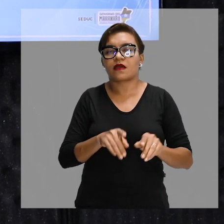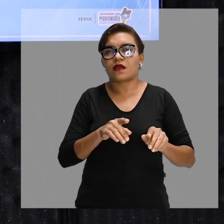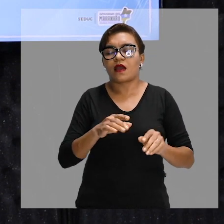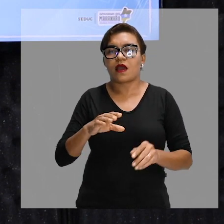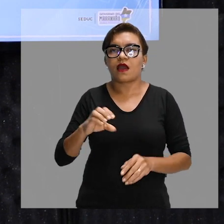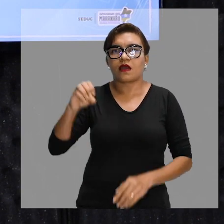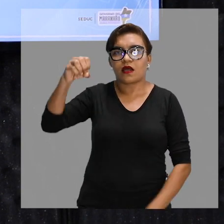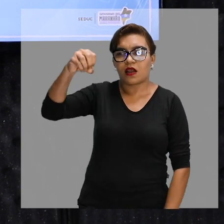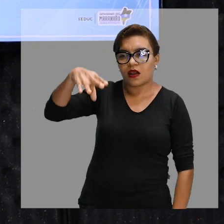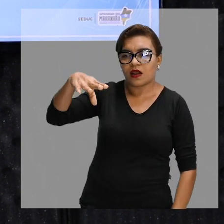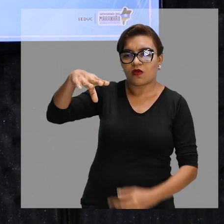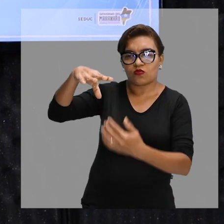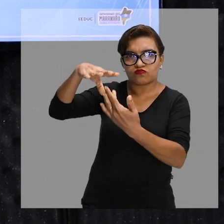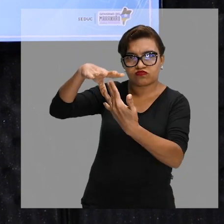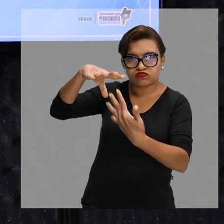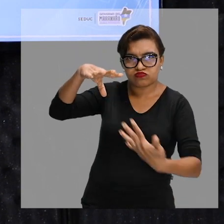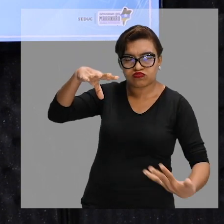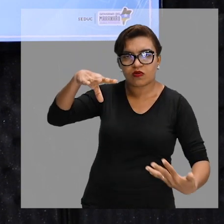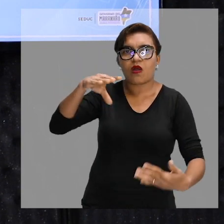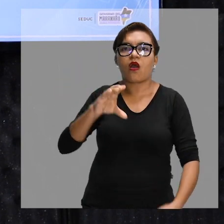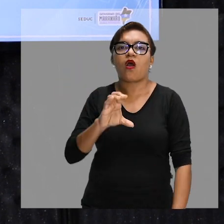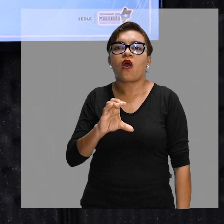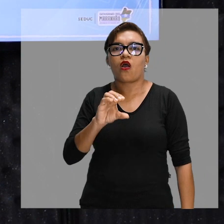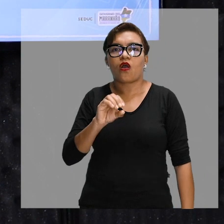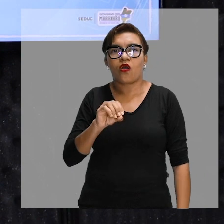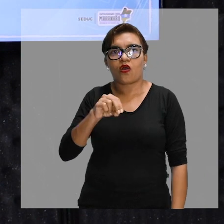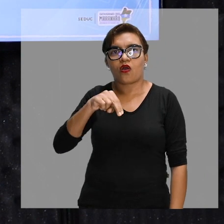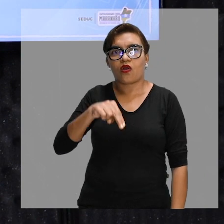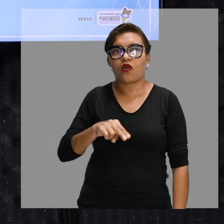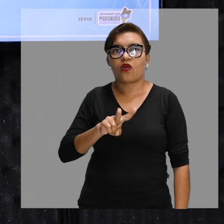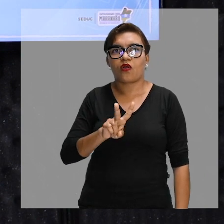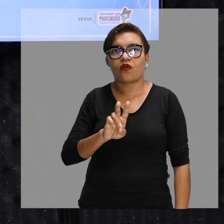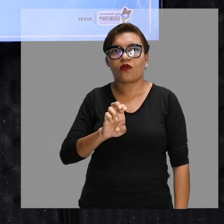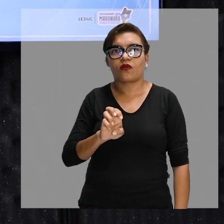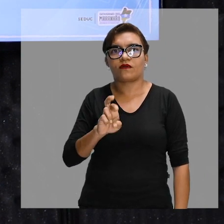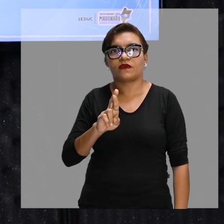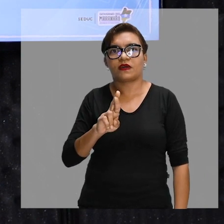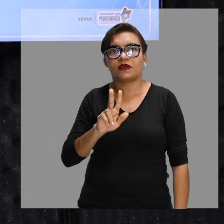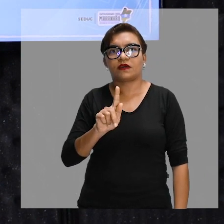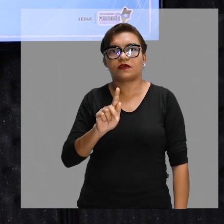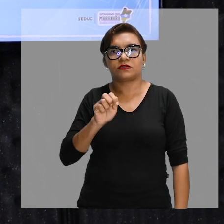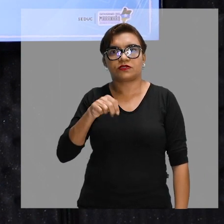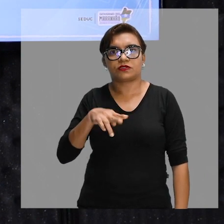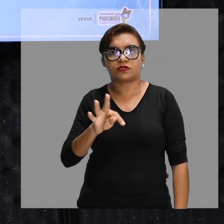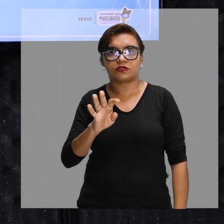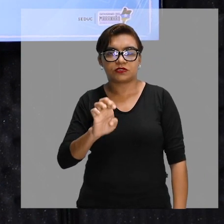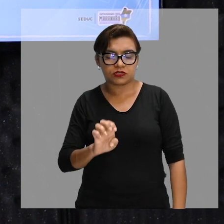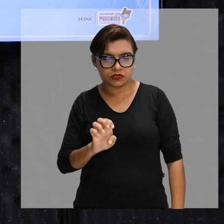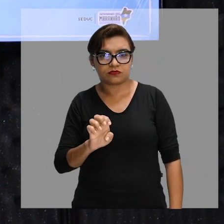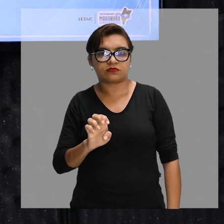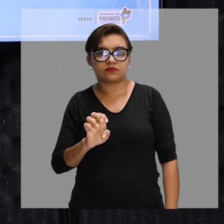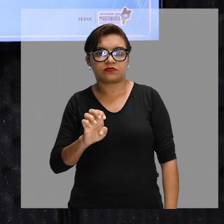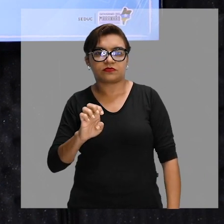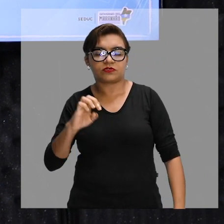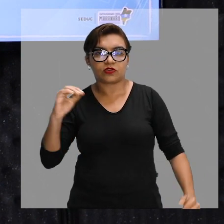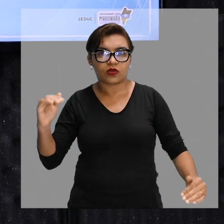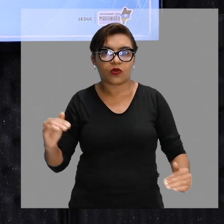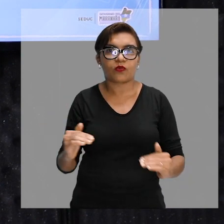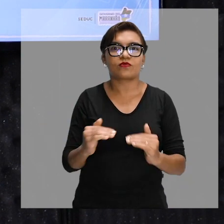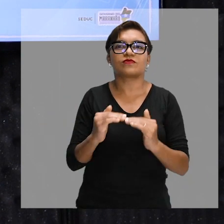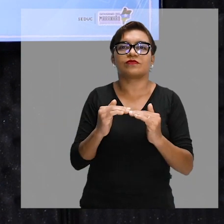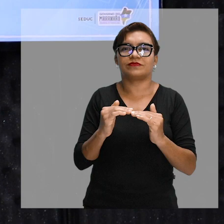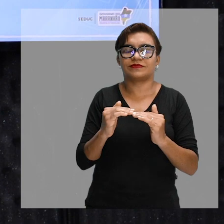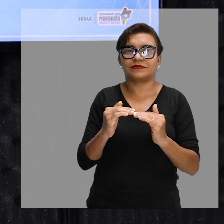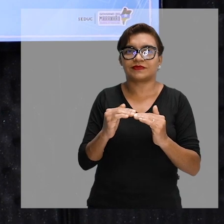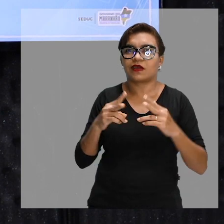luz convergente. O convergente vem de convergir, certo? Ou seja, esses